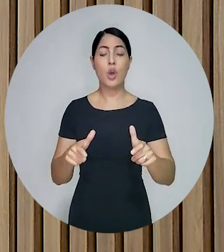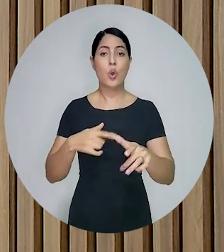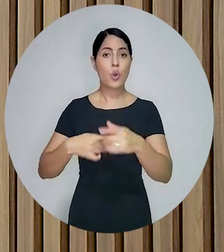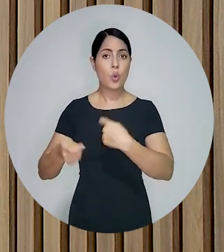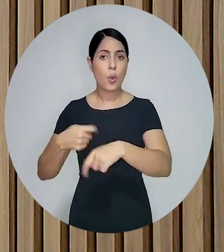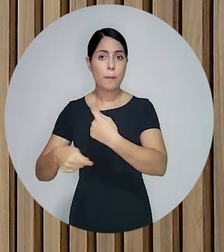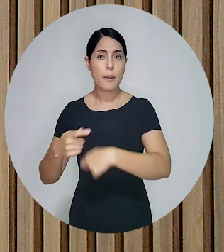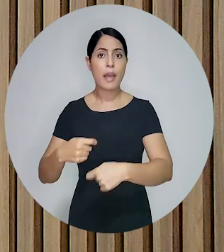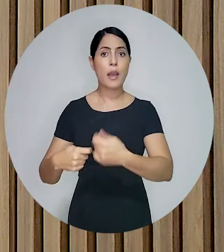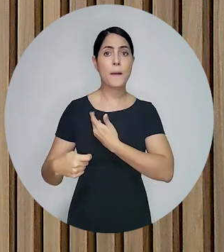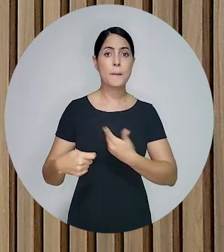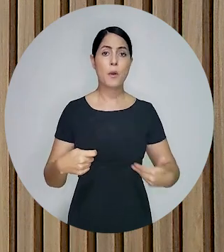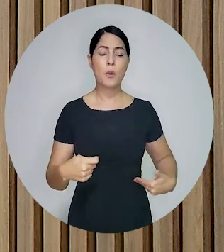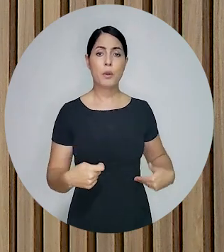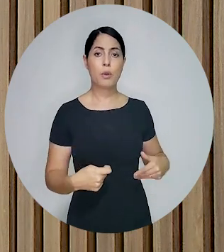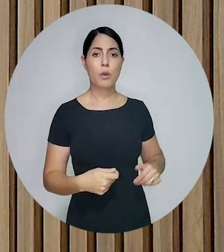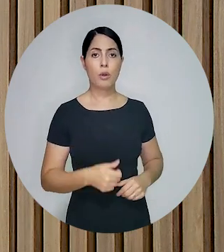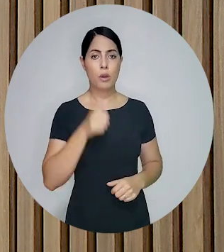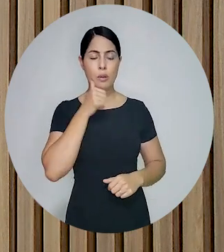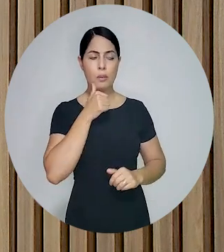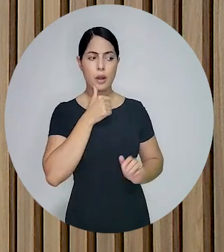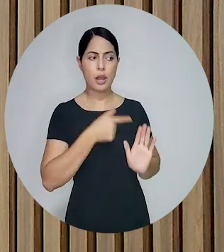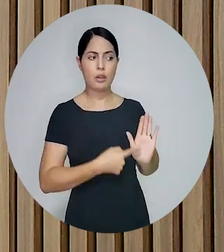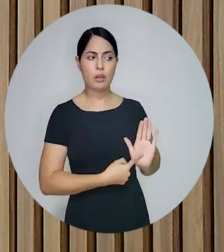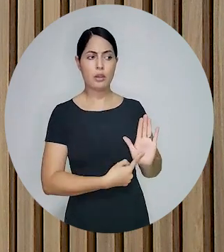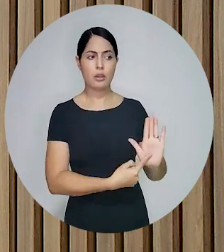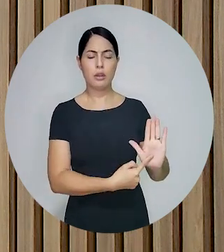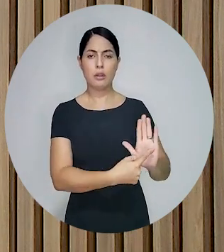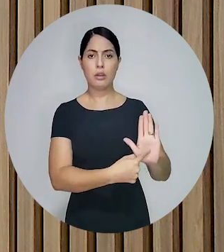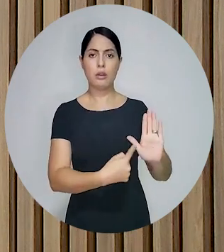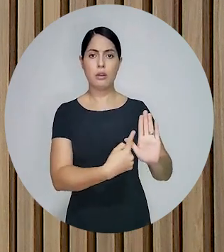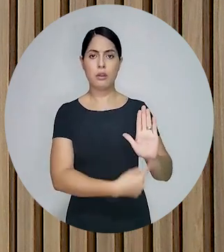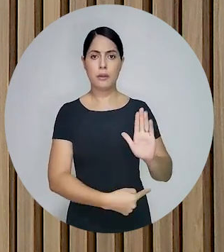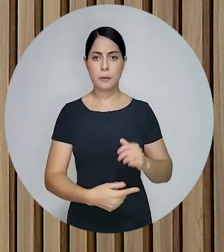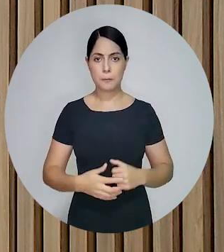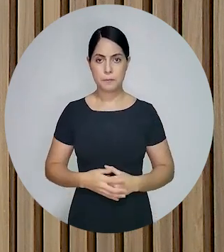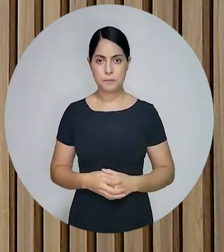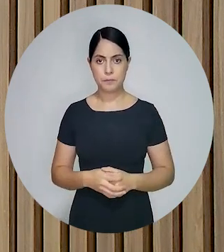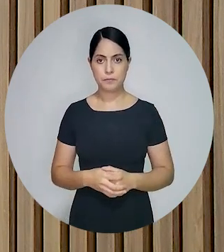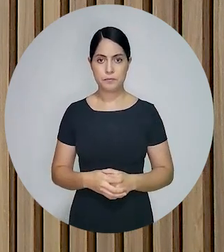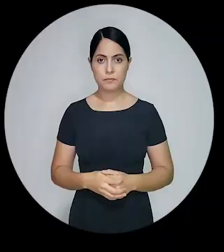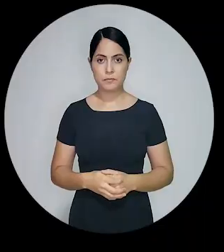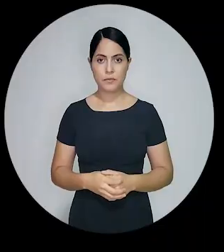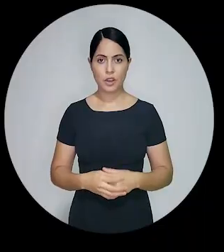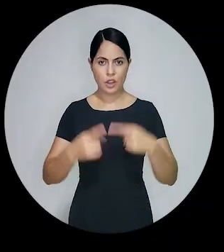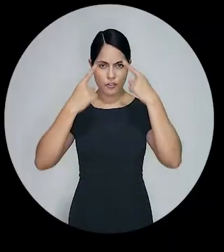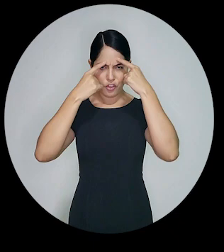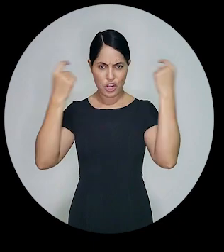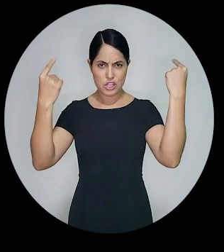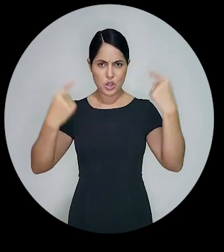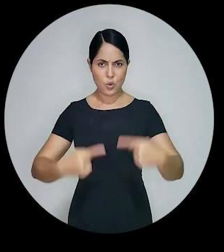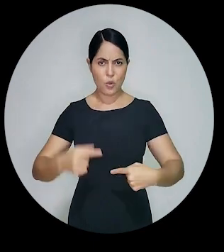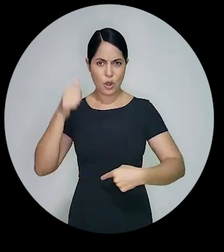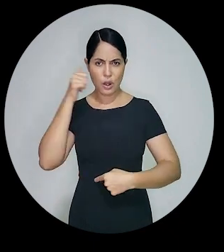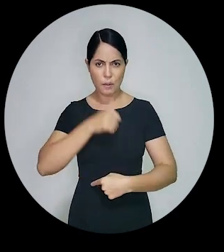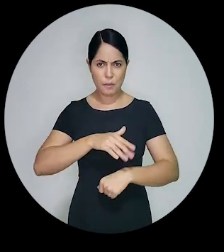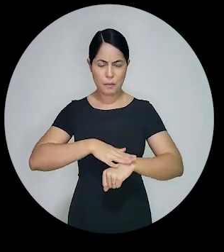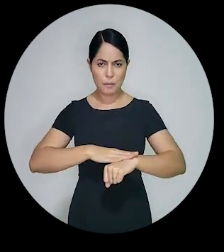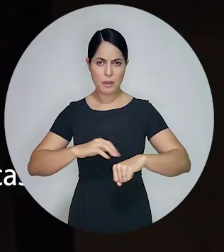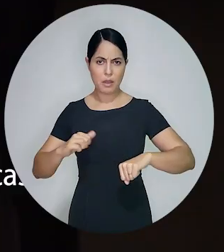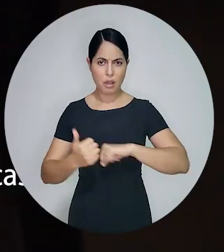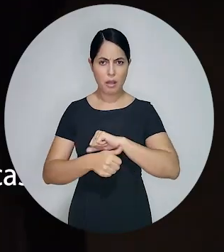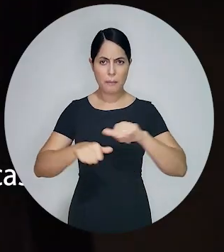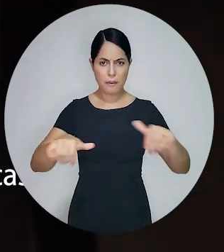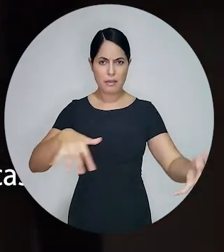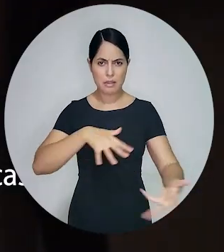em estabelecimentos comerciais e públicos na tentativa de buscar ajuda. A violência doméstica não parou na